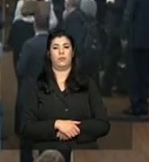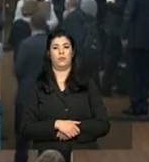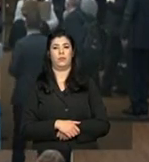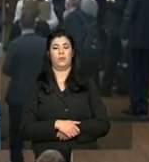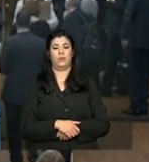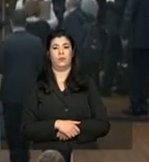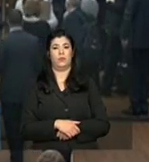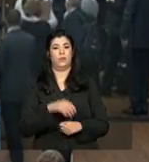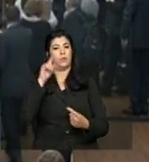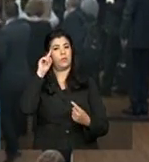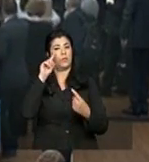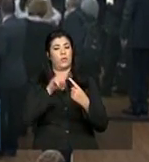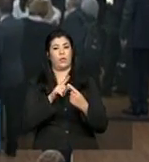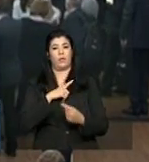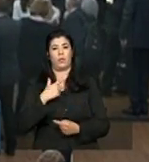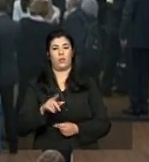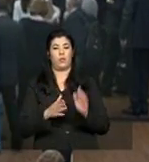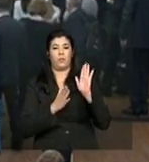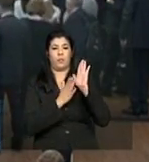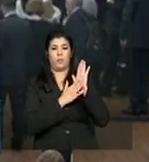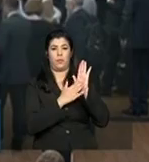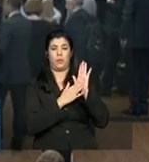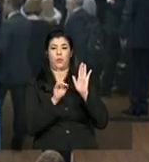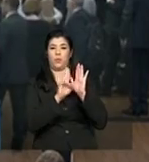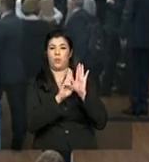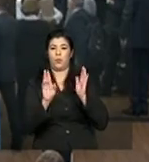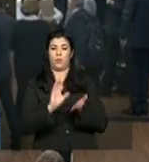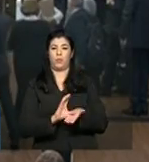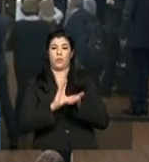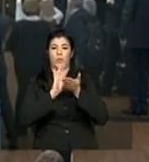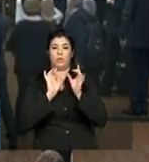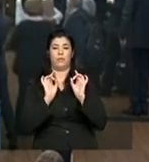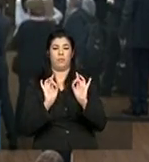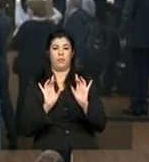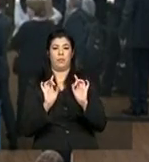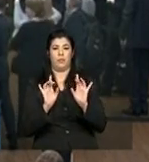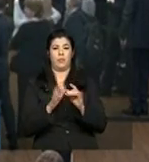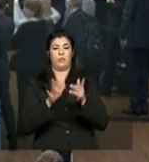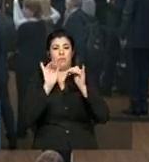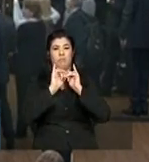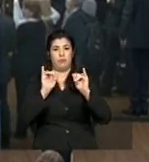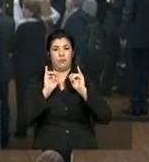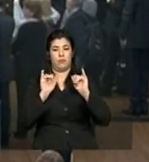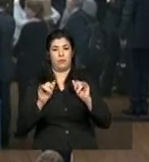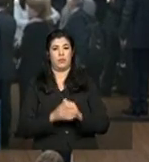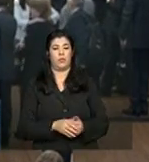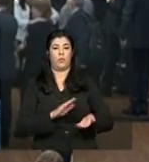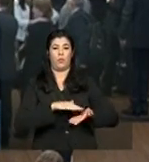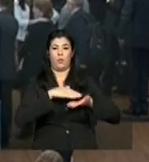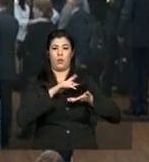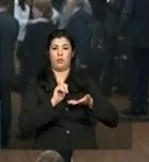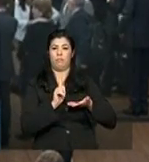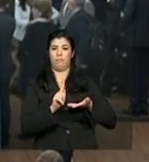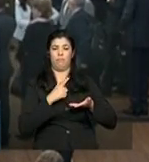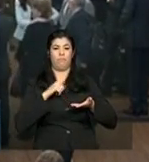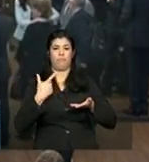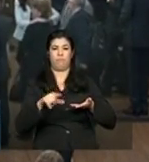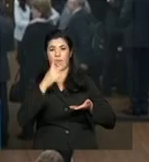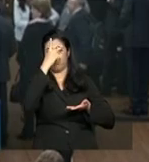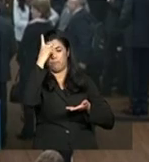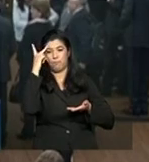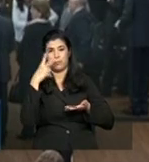Em razão de não haver propostas válidas em nome da Comissão Especial de Licitação, declaro o lote G encerrado sem